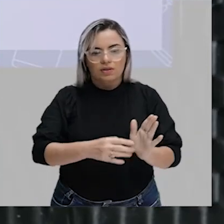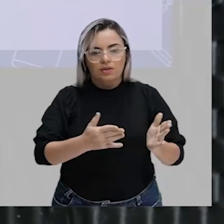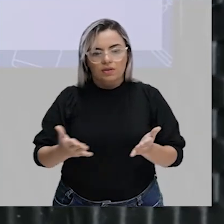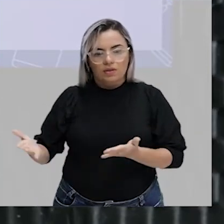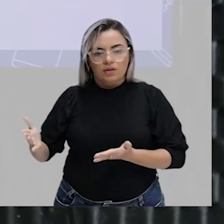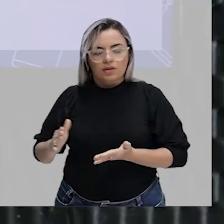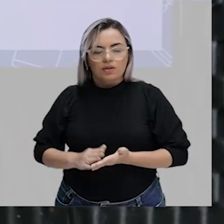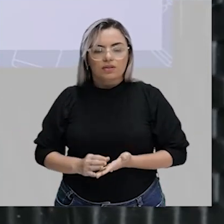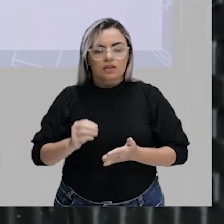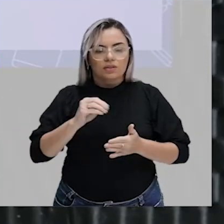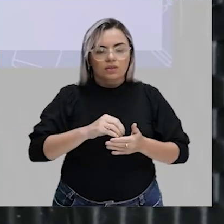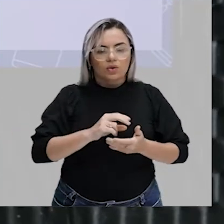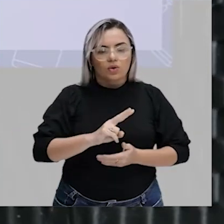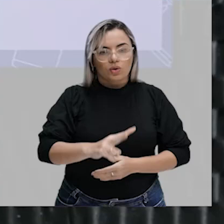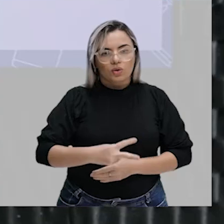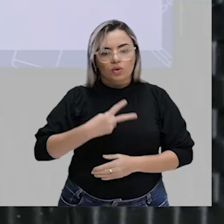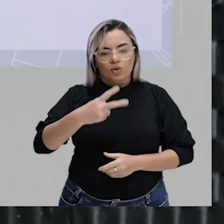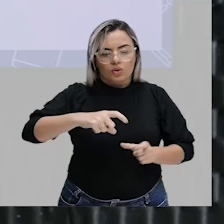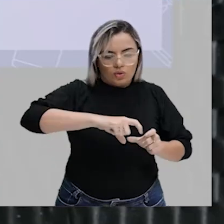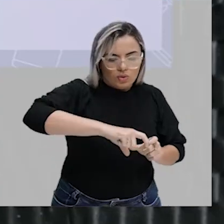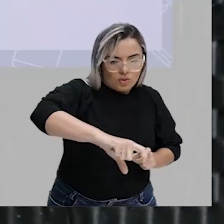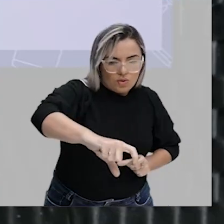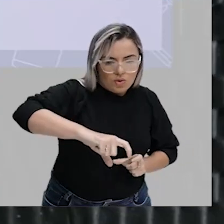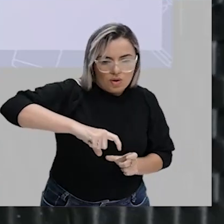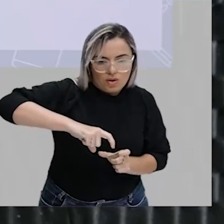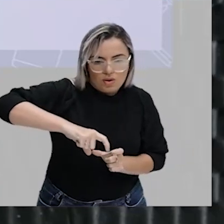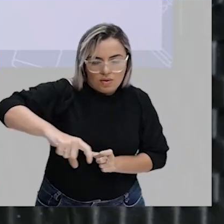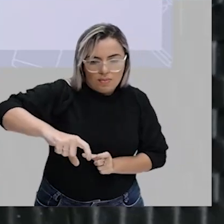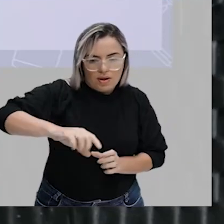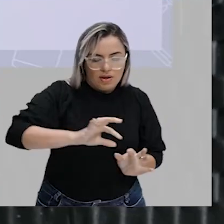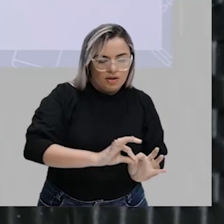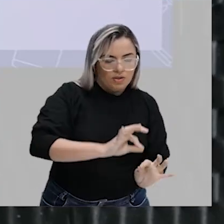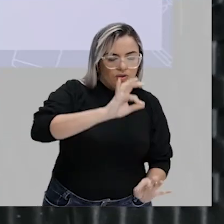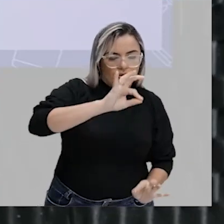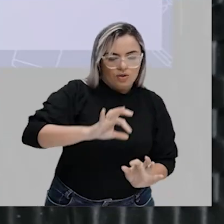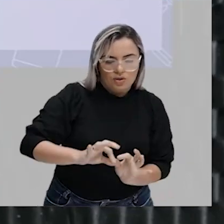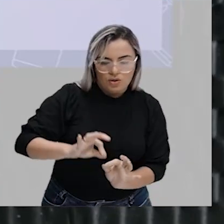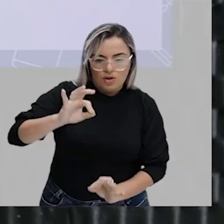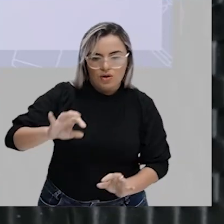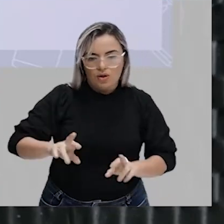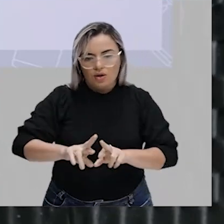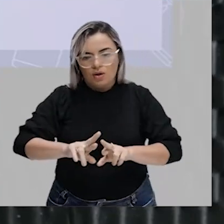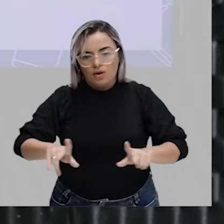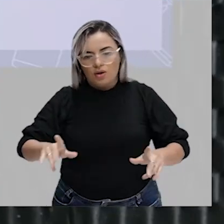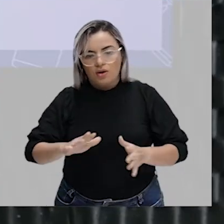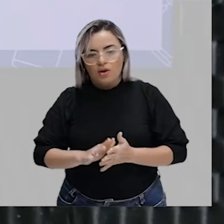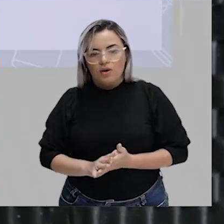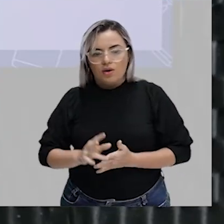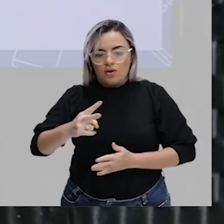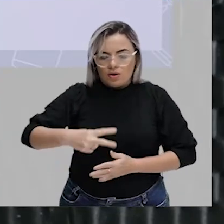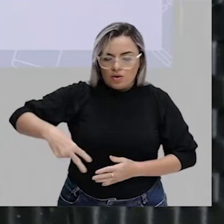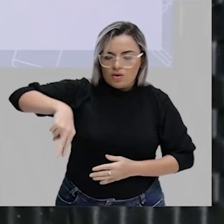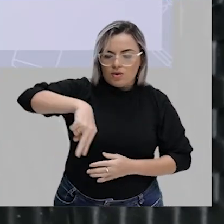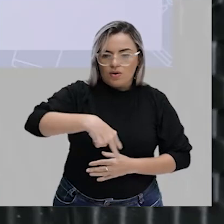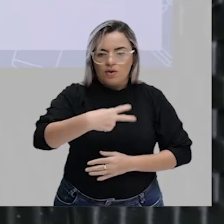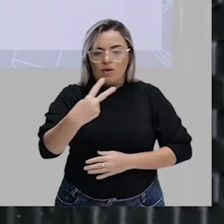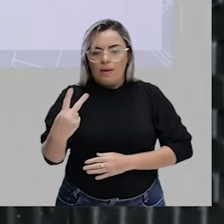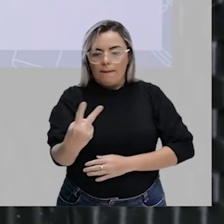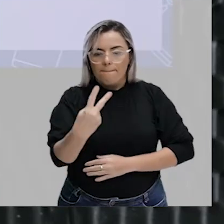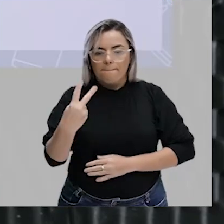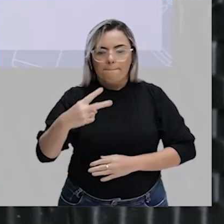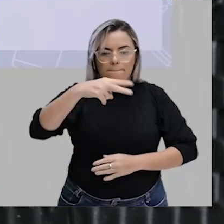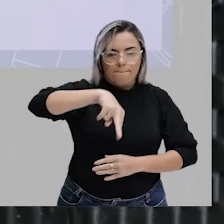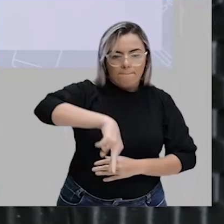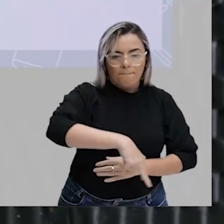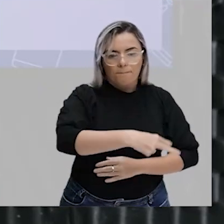2 barras paralelas de alturas diferentes. Balanços circulares, piruetas,